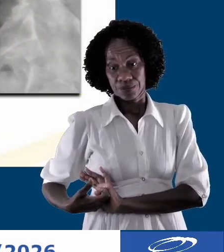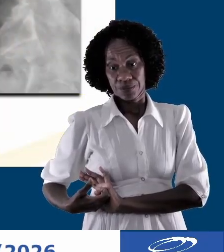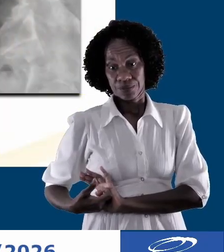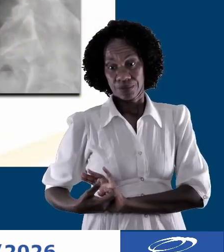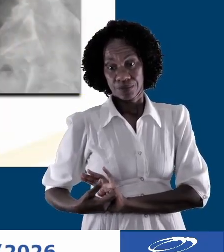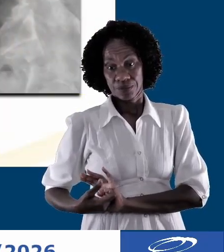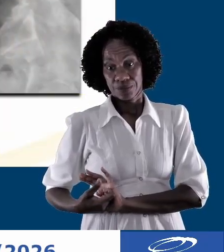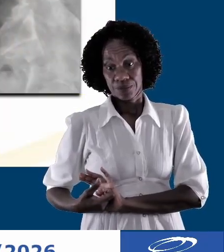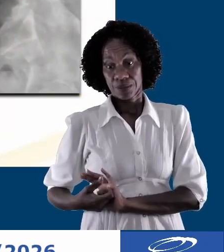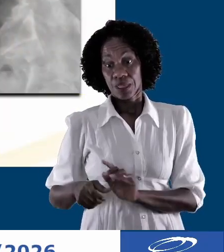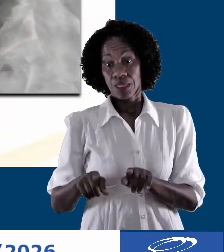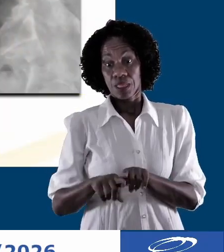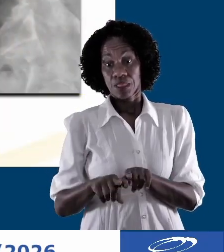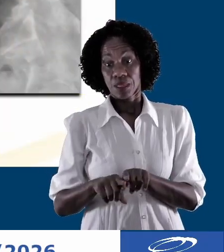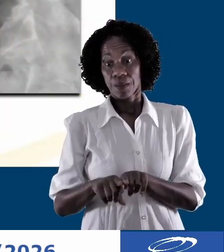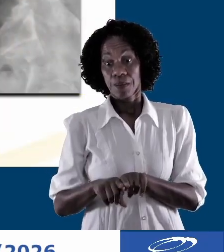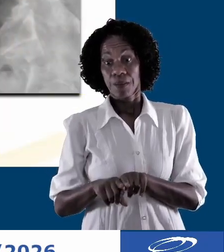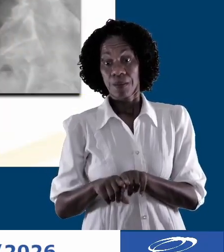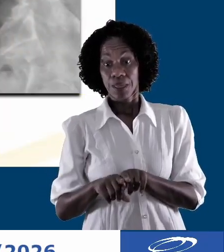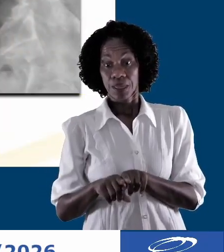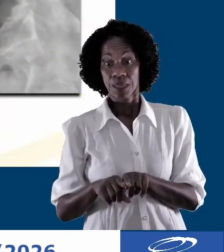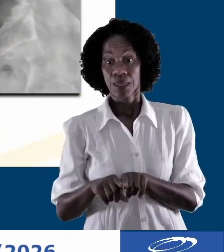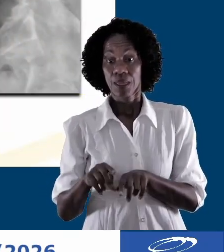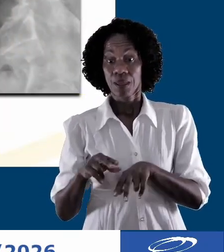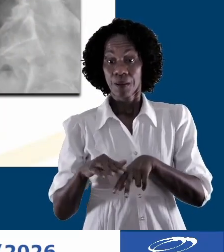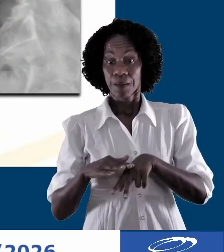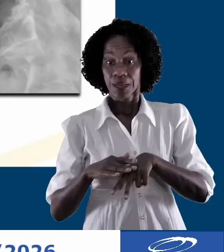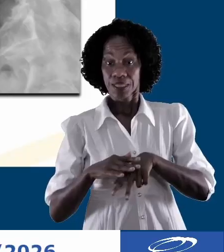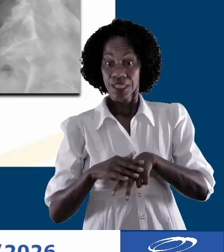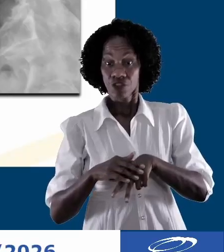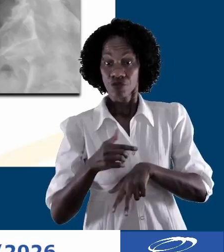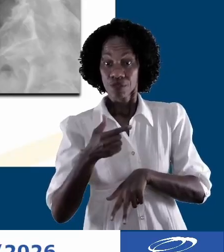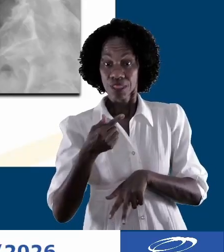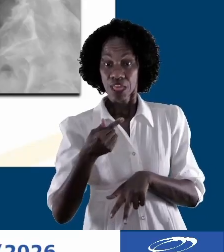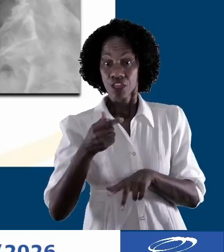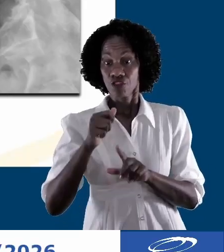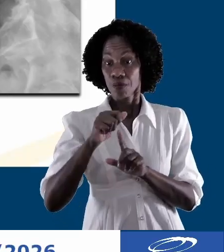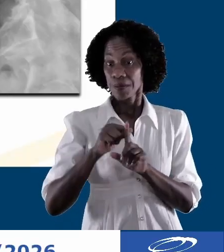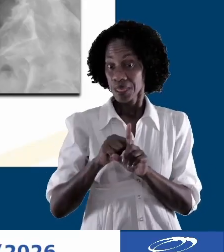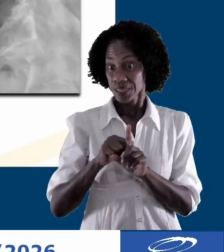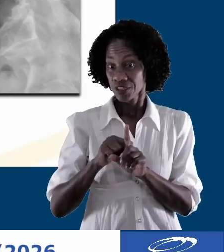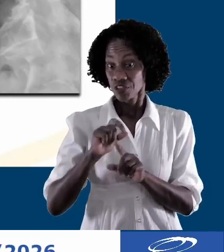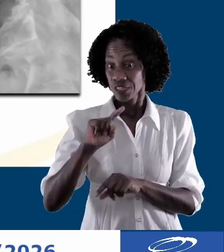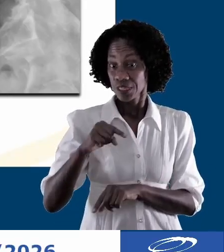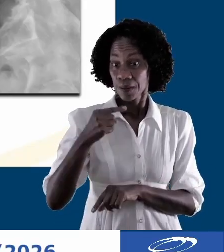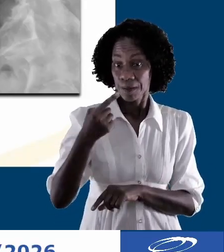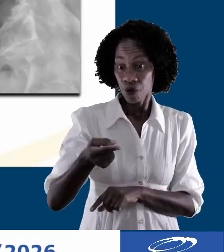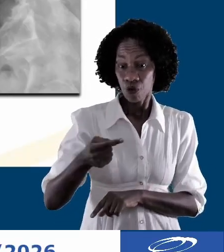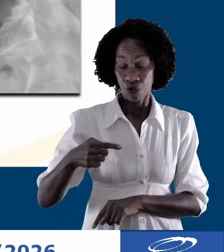Associado à fixação posterior, a paciente com 7 meses de pós-operatório, feliz, sem dor, e em tratamento medicamentoso